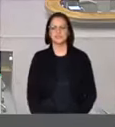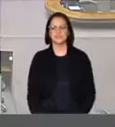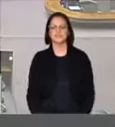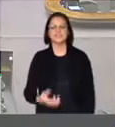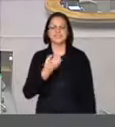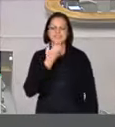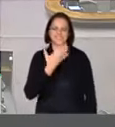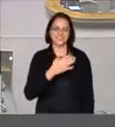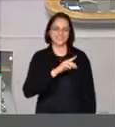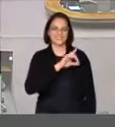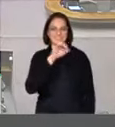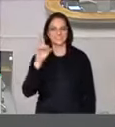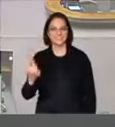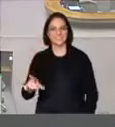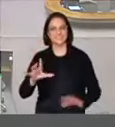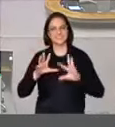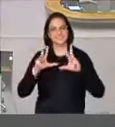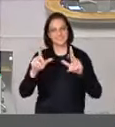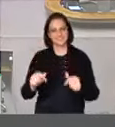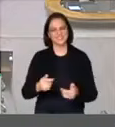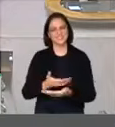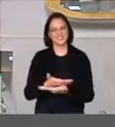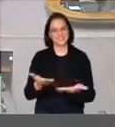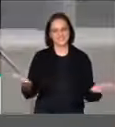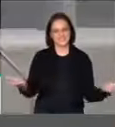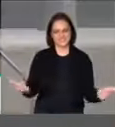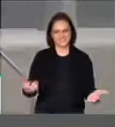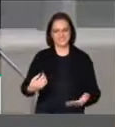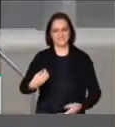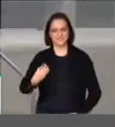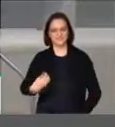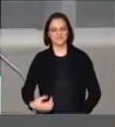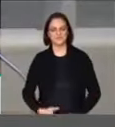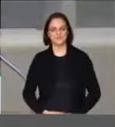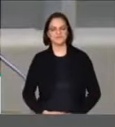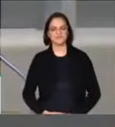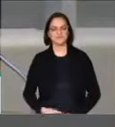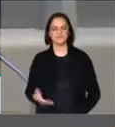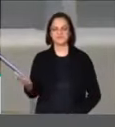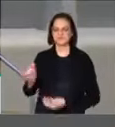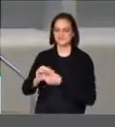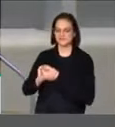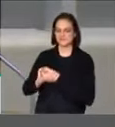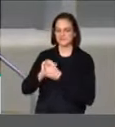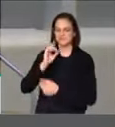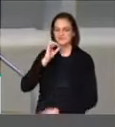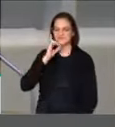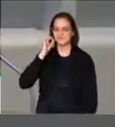Bom dia a todas e todos, Érica, deputada Érica Cocai, toda a